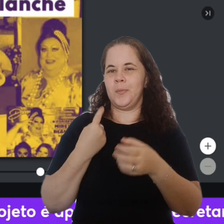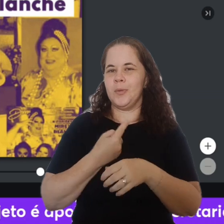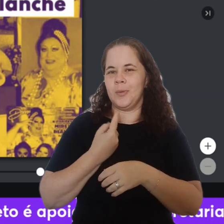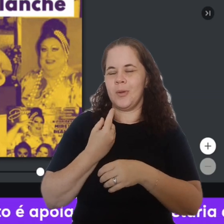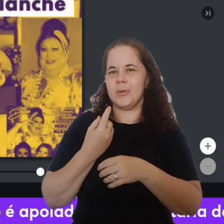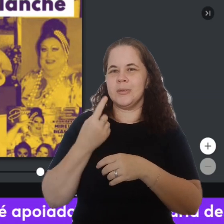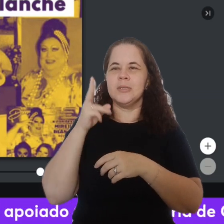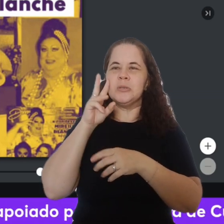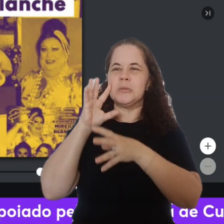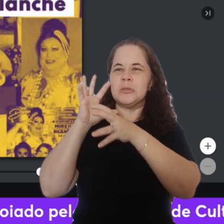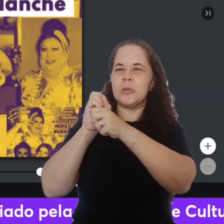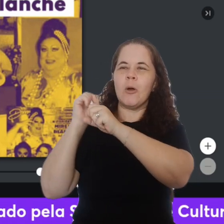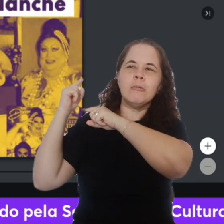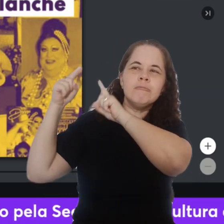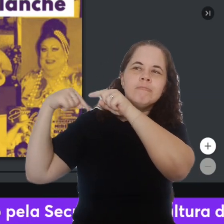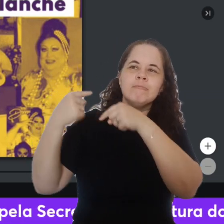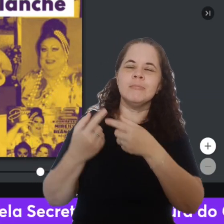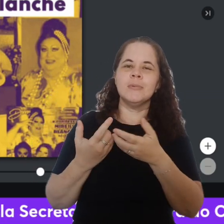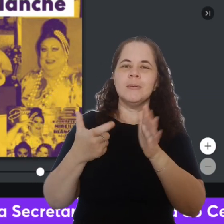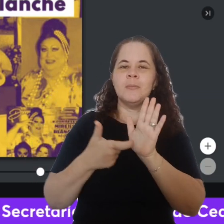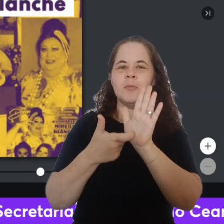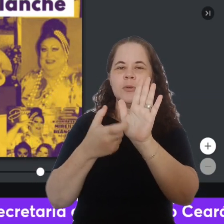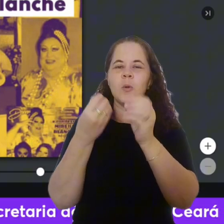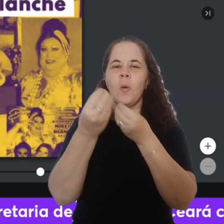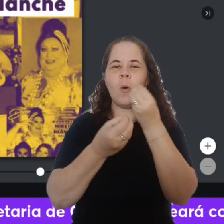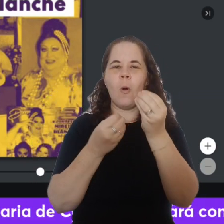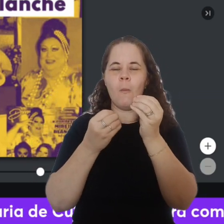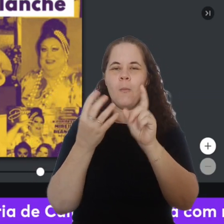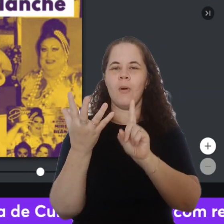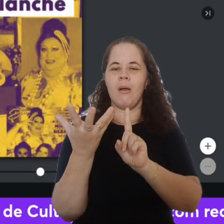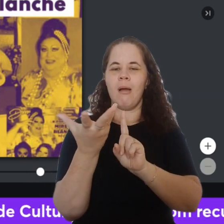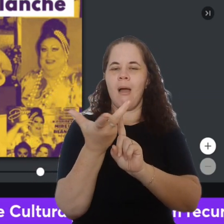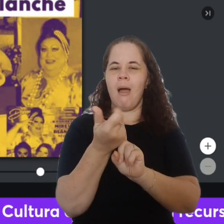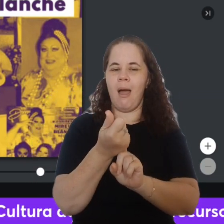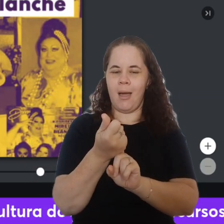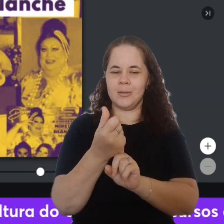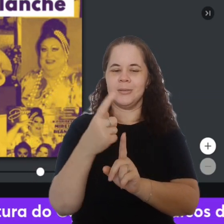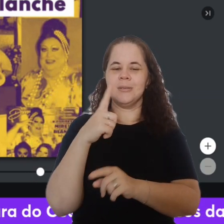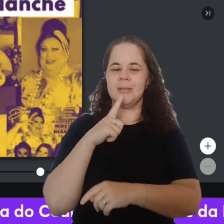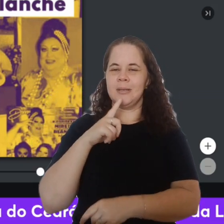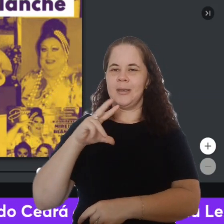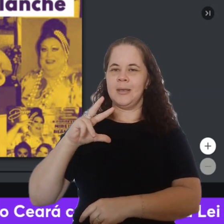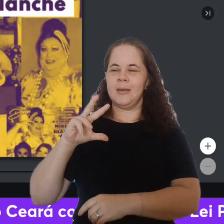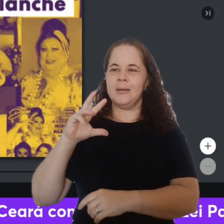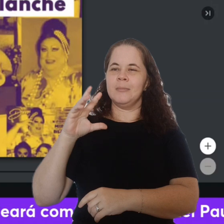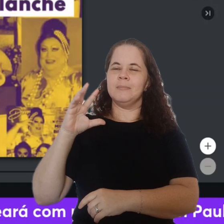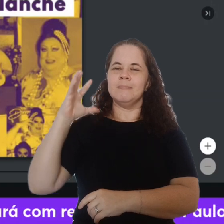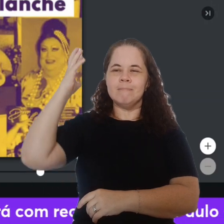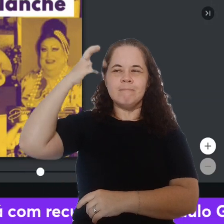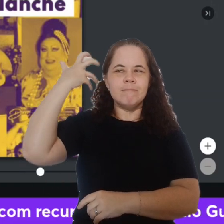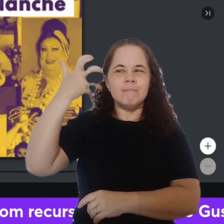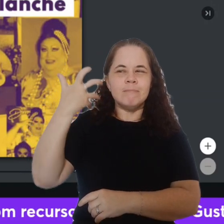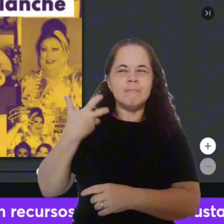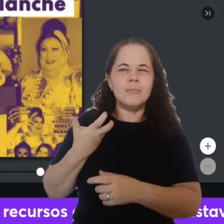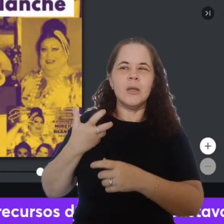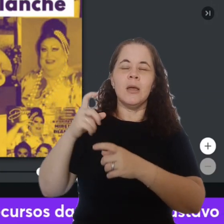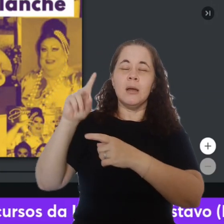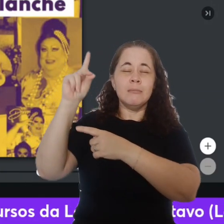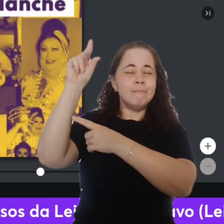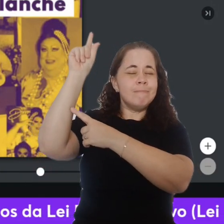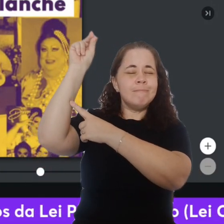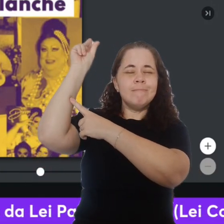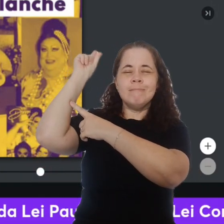né? sim. Como arte transformista, que é uma arte antiga, uma arte que já existe